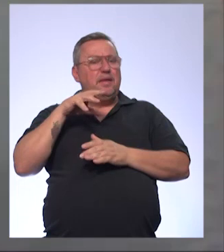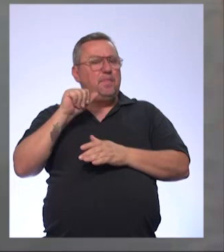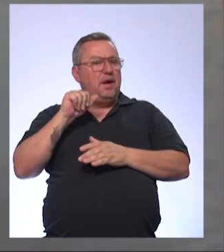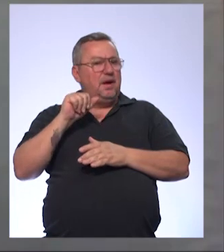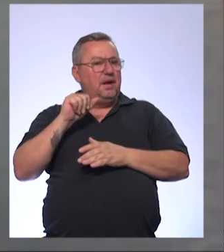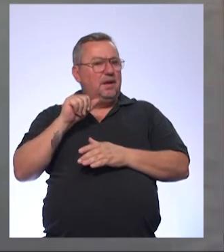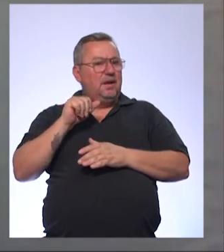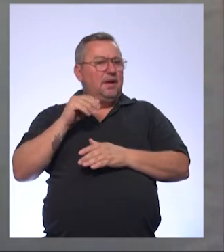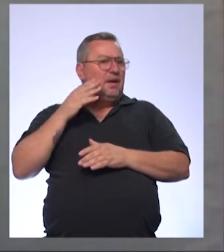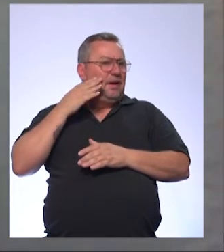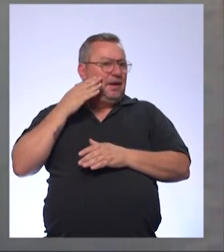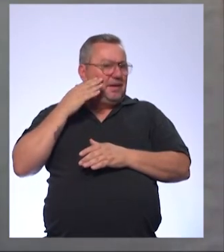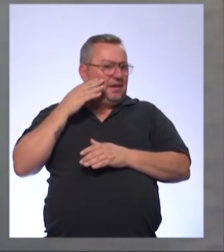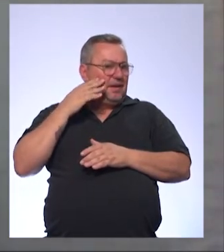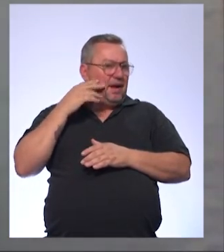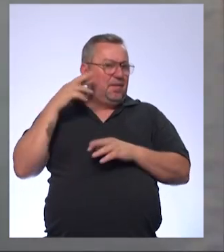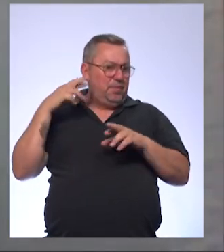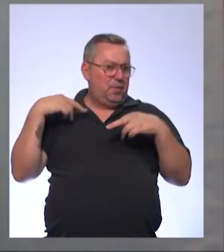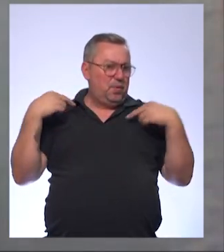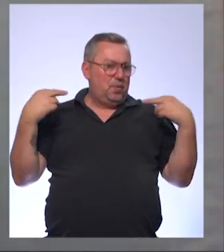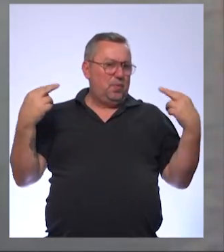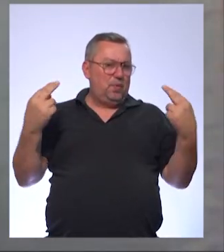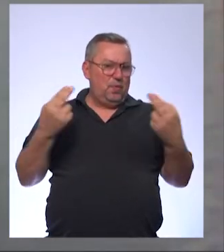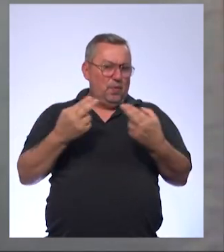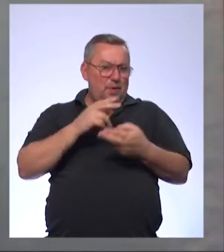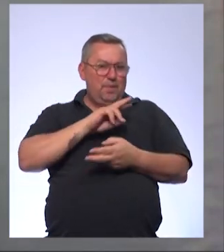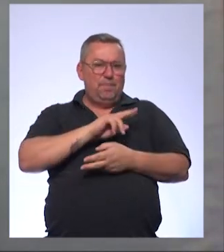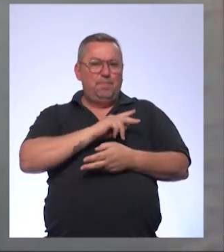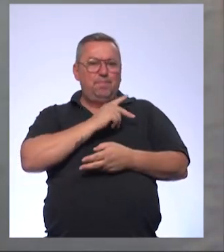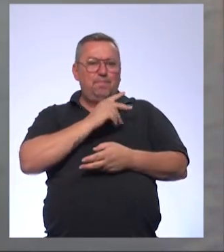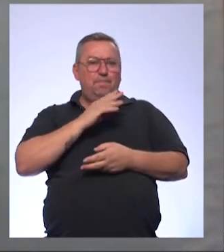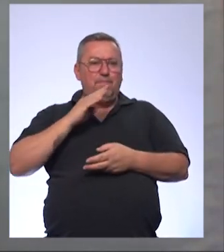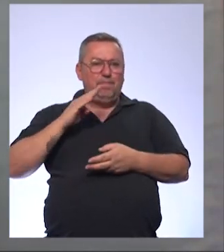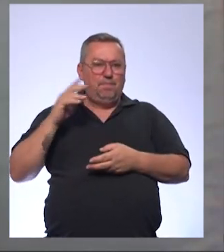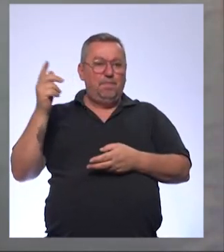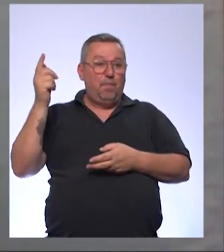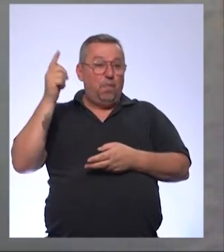Sabe aquele reino que os hebreus conseguiram